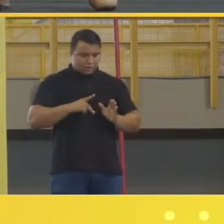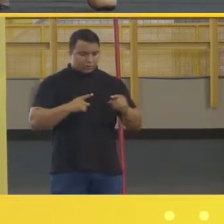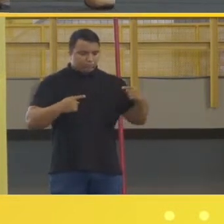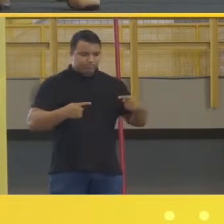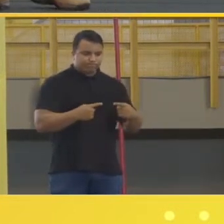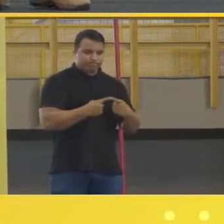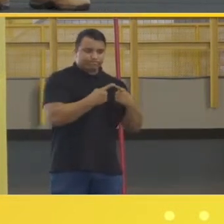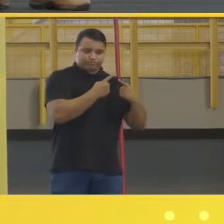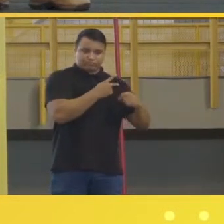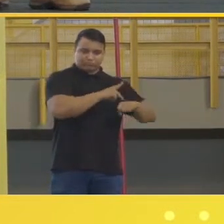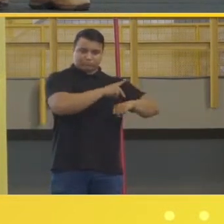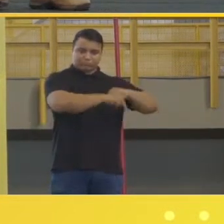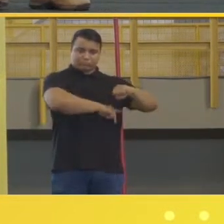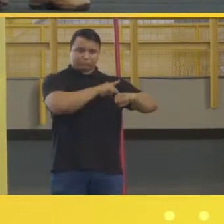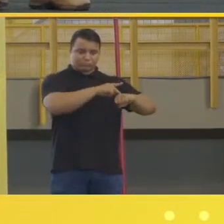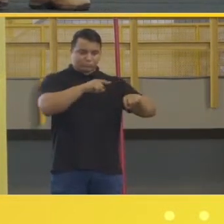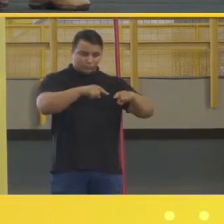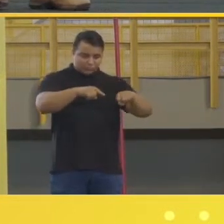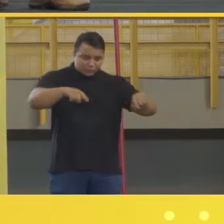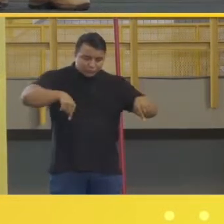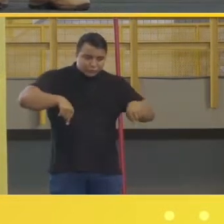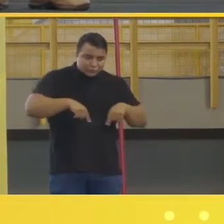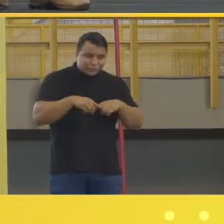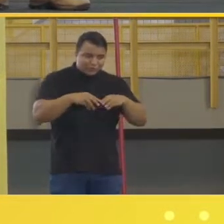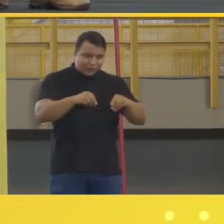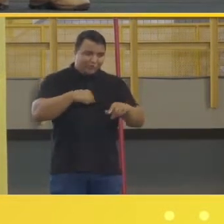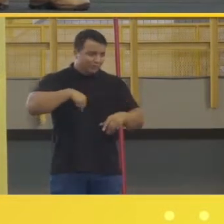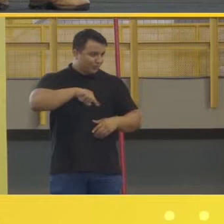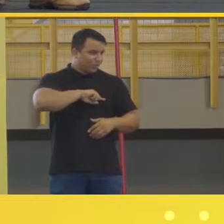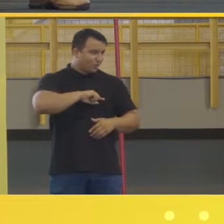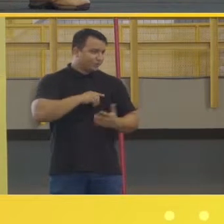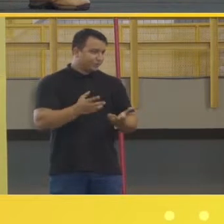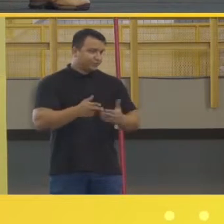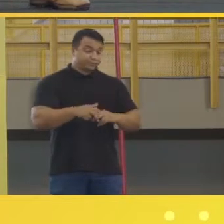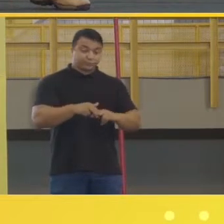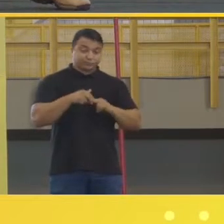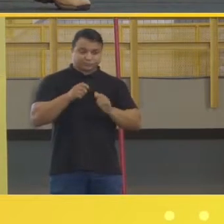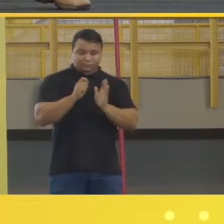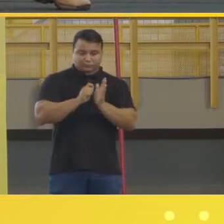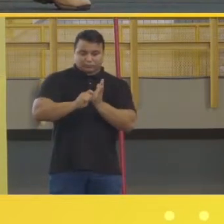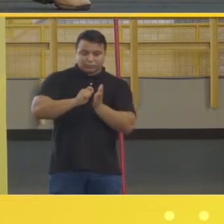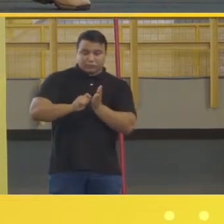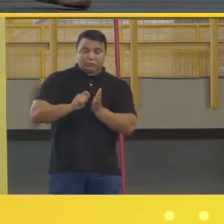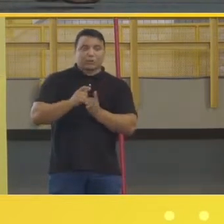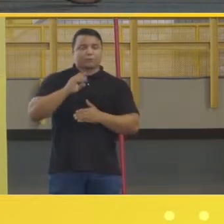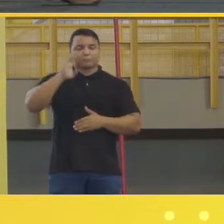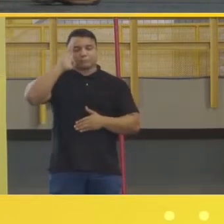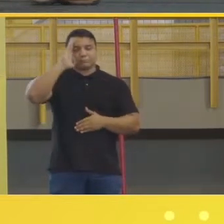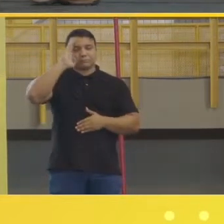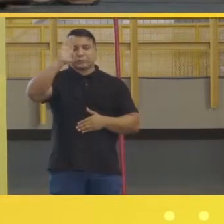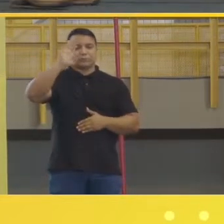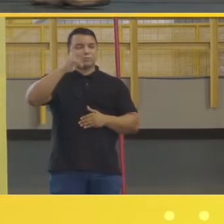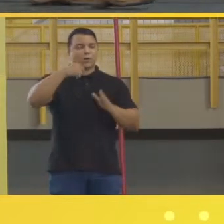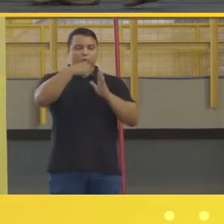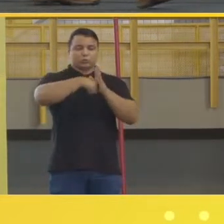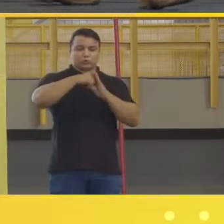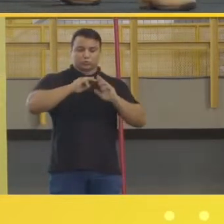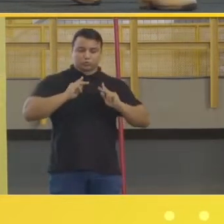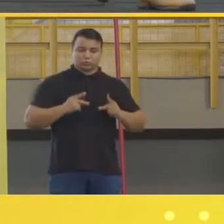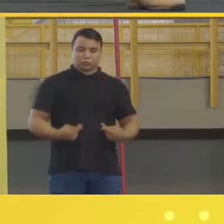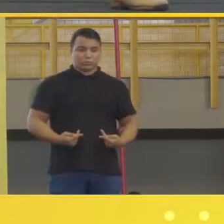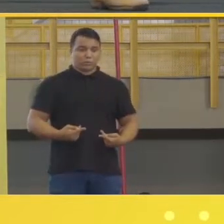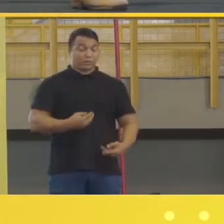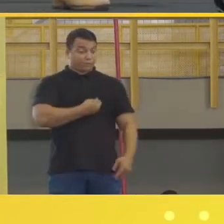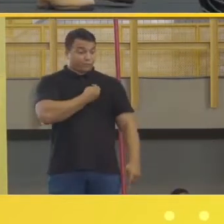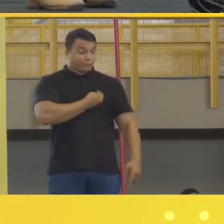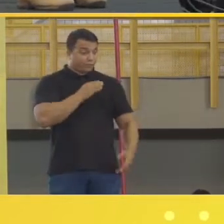pertencentes a este solo, a essa pátria. E esse livro ele foi escrito pelo maior antropólogo brasileiro